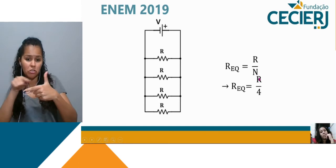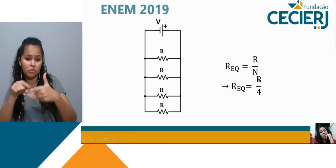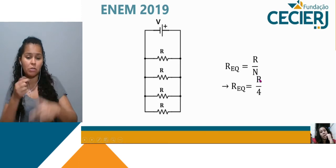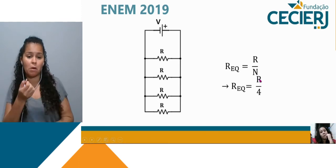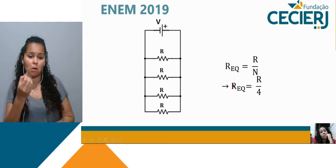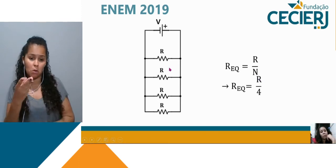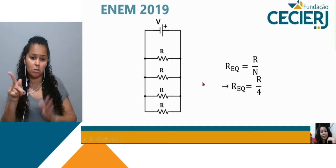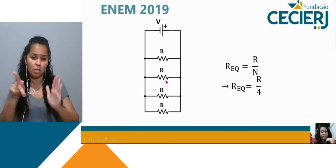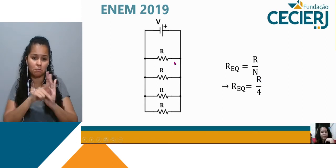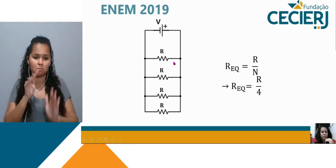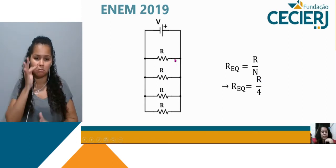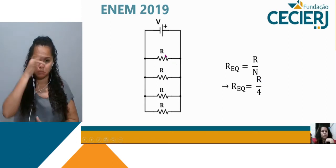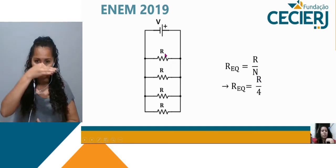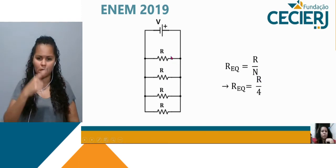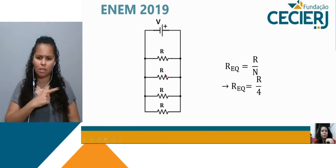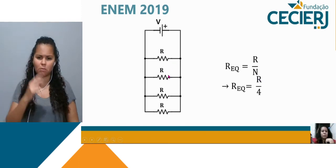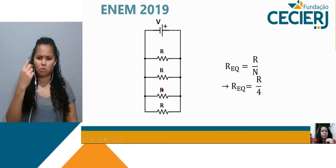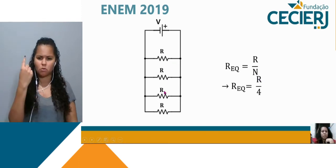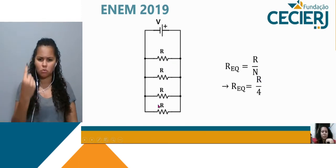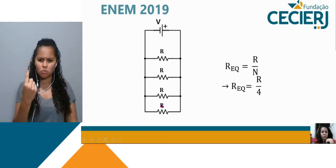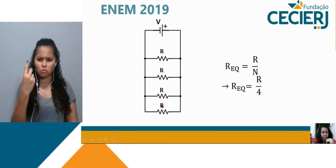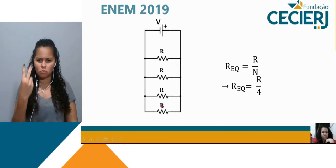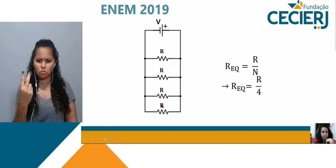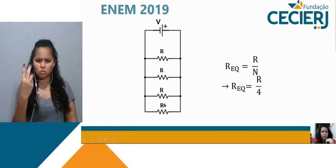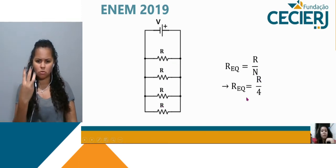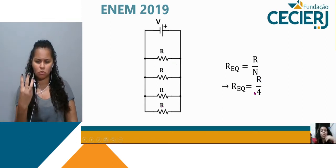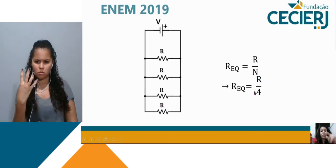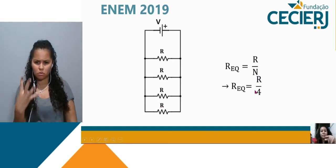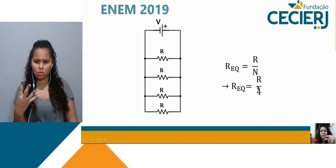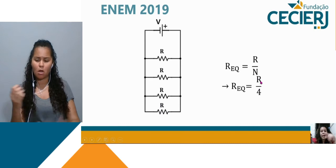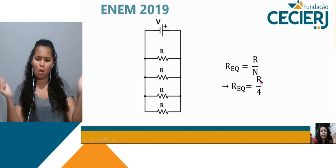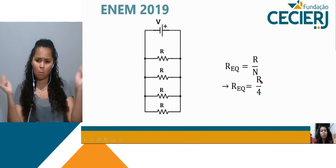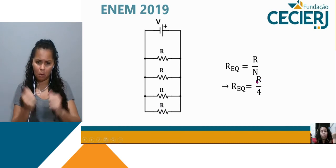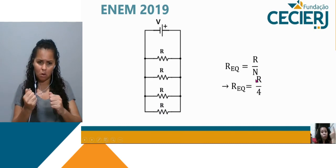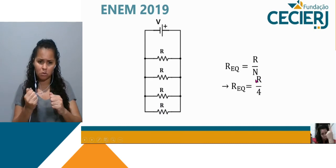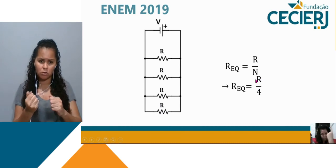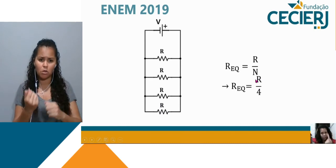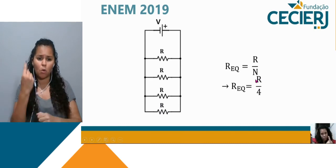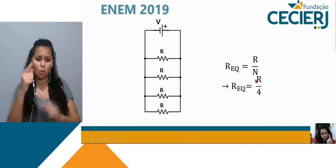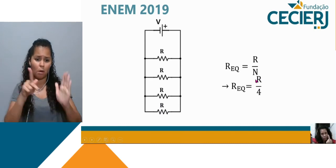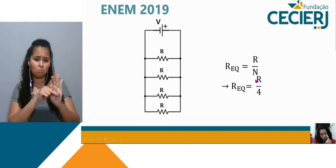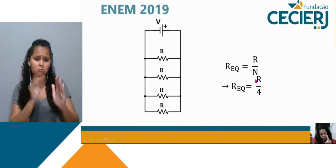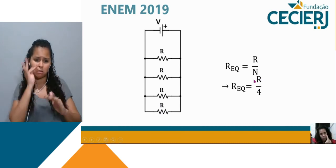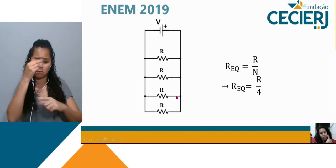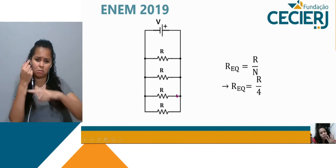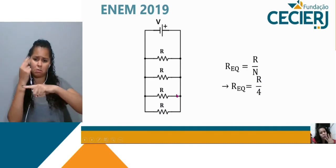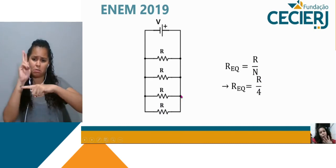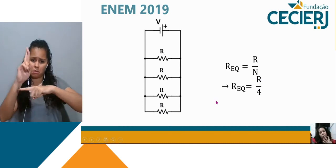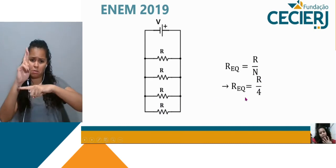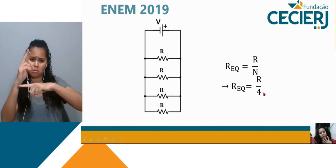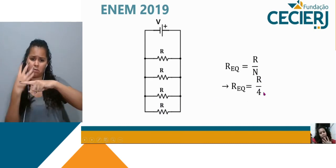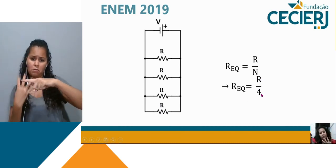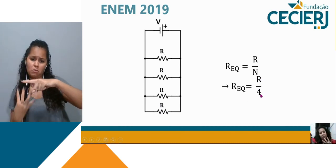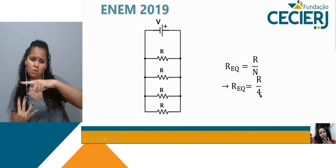quantidade de resistências. Então, para esse caso aqui, a gente tem 1, 2, 3, 4. Eu posso fazer a REC como uma resistência só, dividido